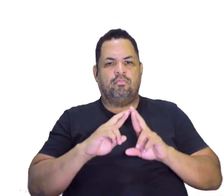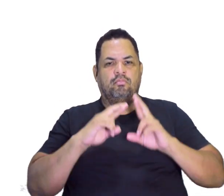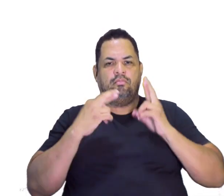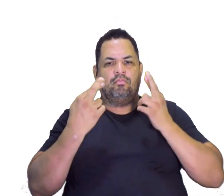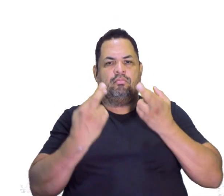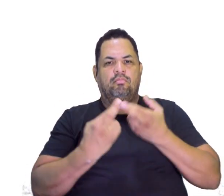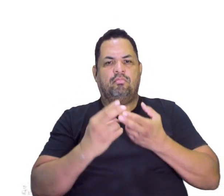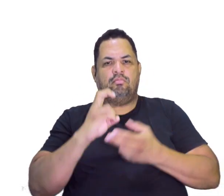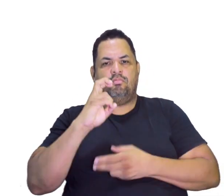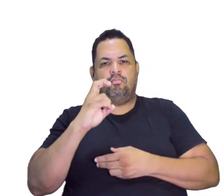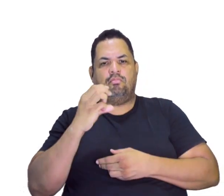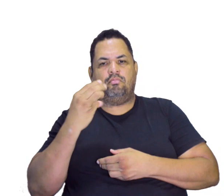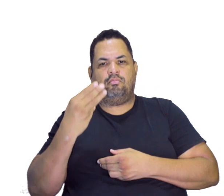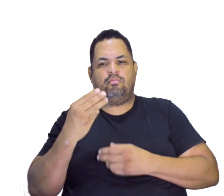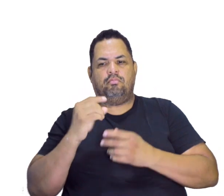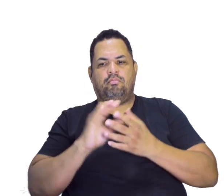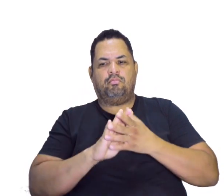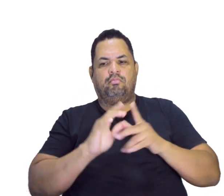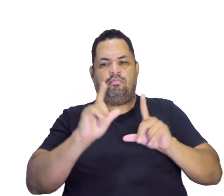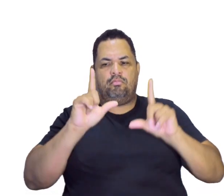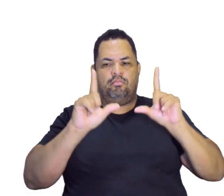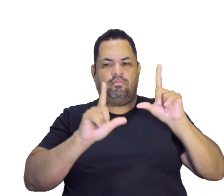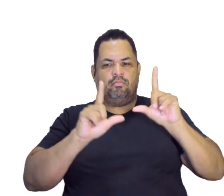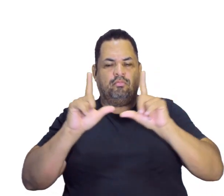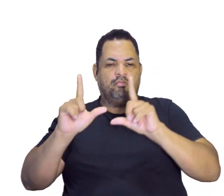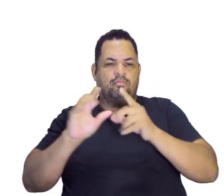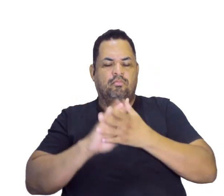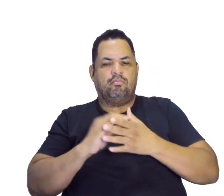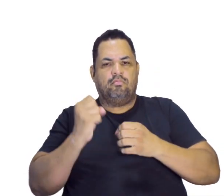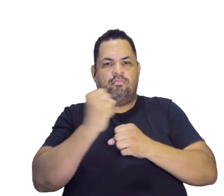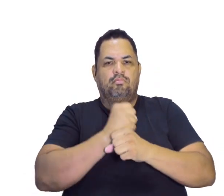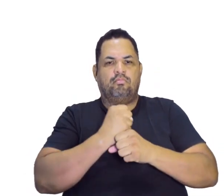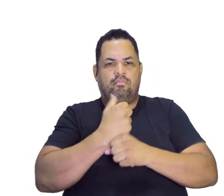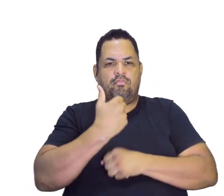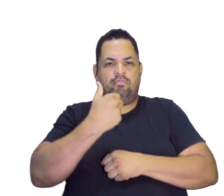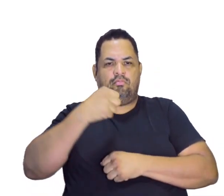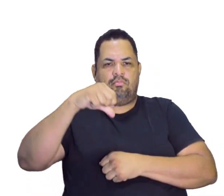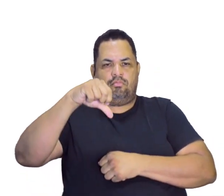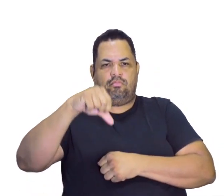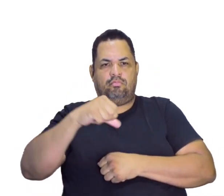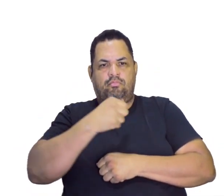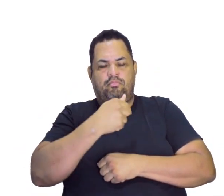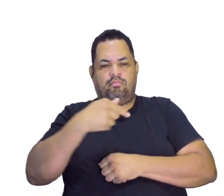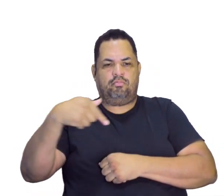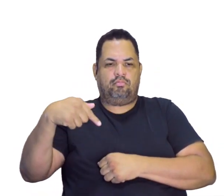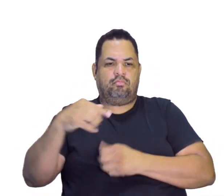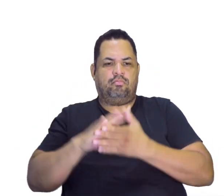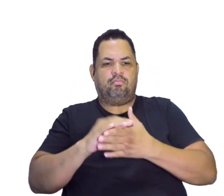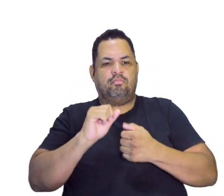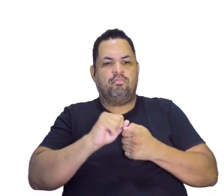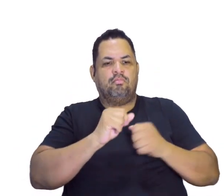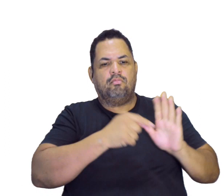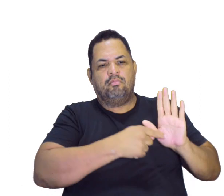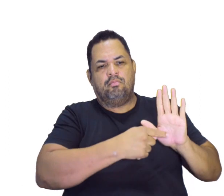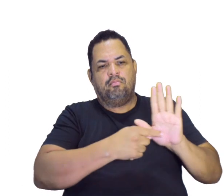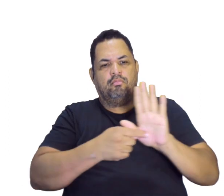reuniu 53 quadros em 1917 e fez uma exposição,